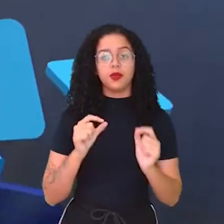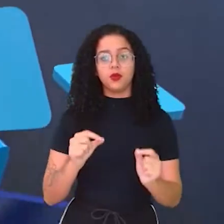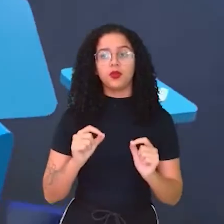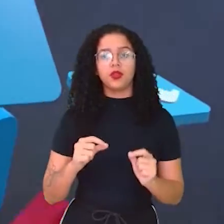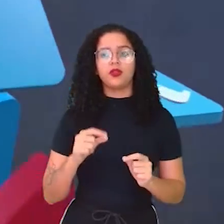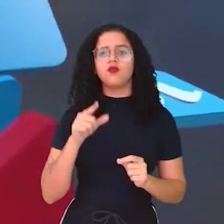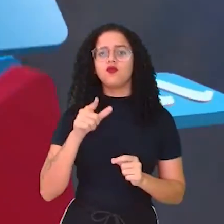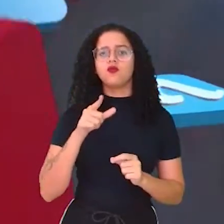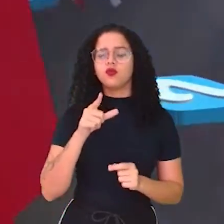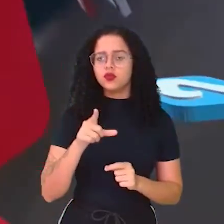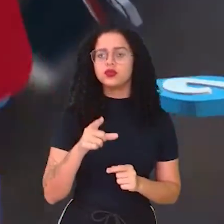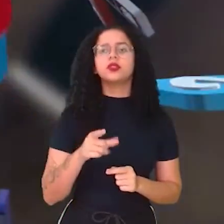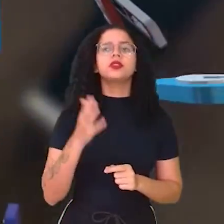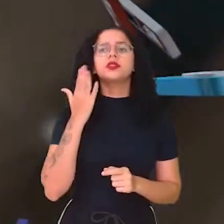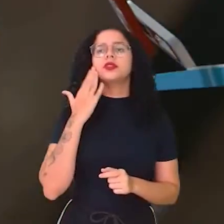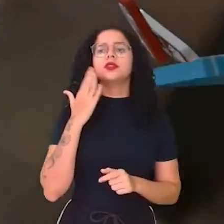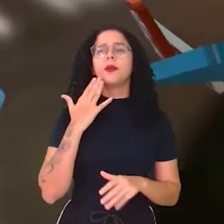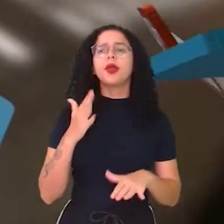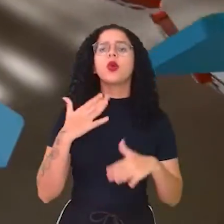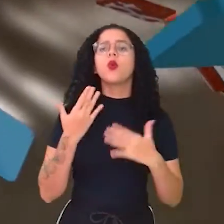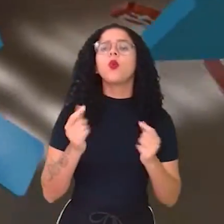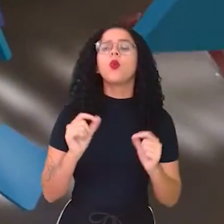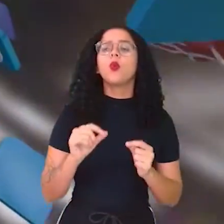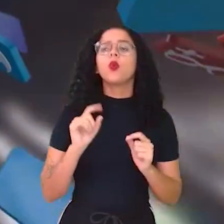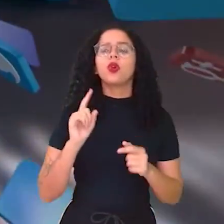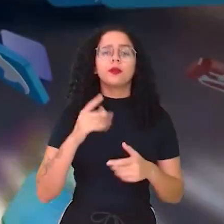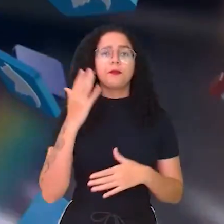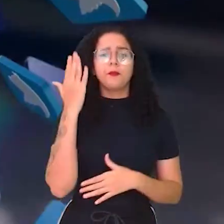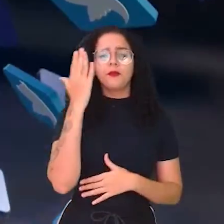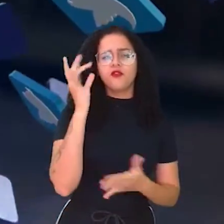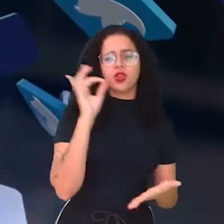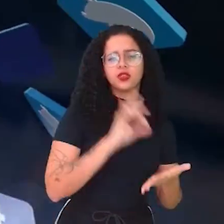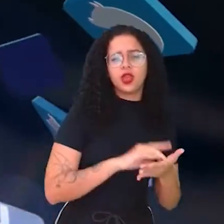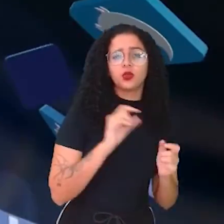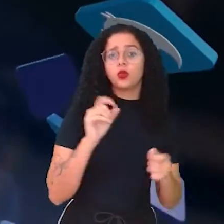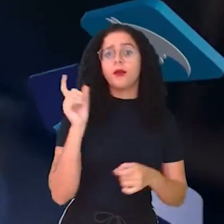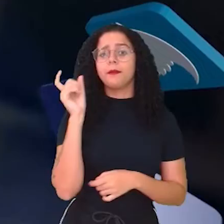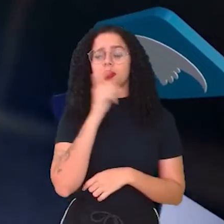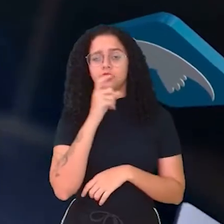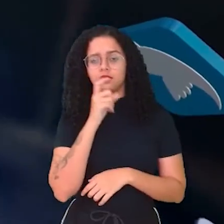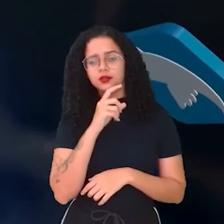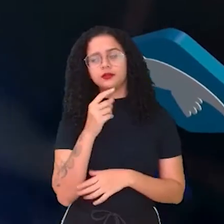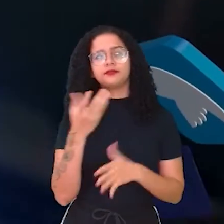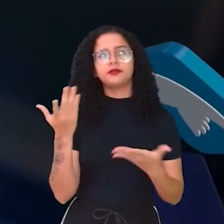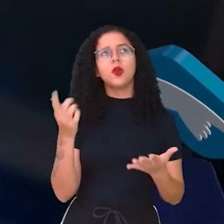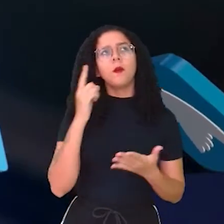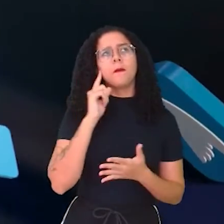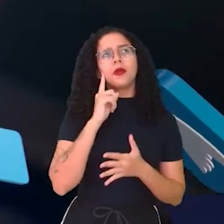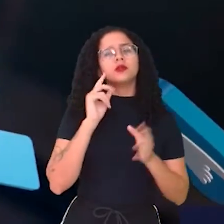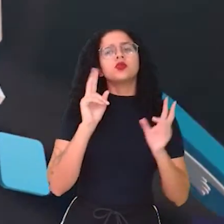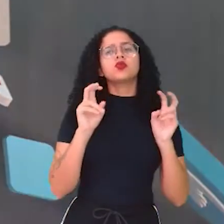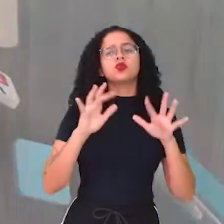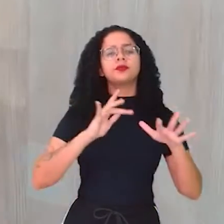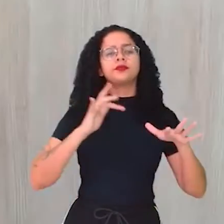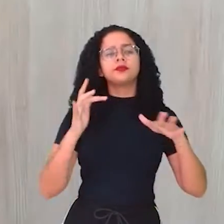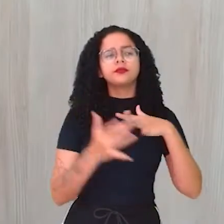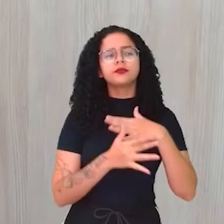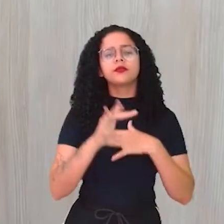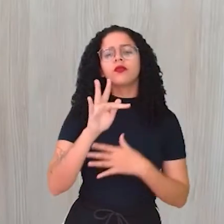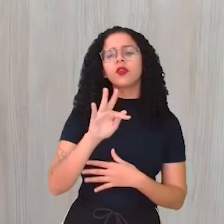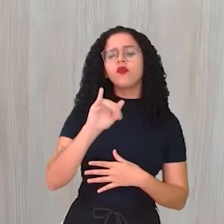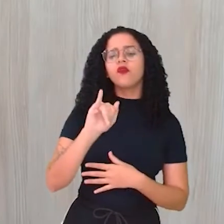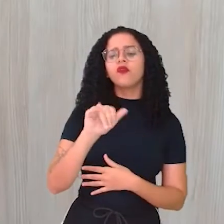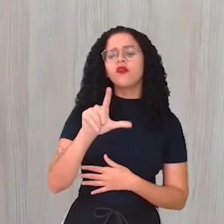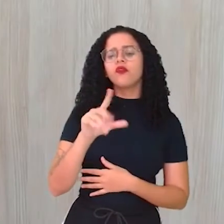você filtrar, né? Isso. E esse filtro, pensando aí nas redes sociais, Sim. pensando nessa comunicação digital, tem